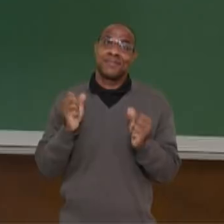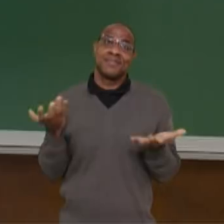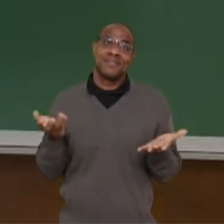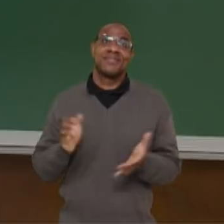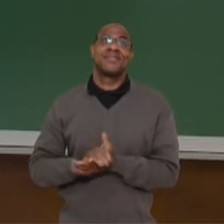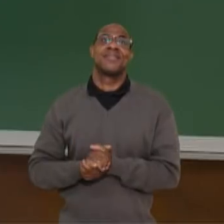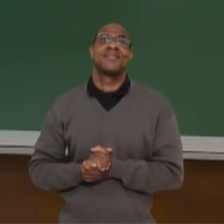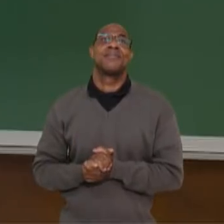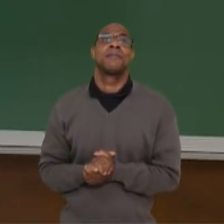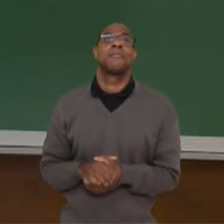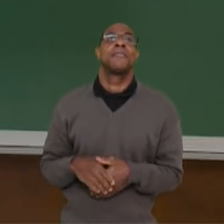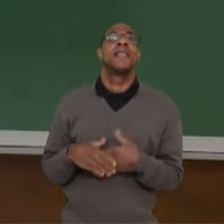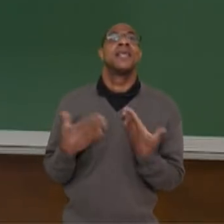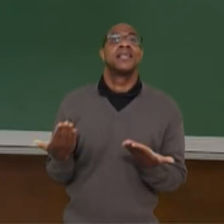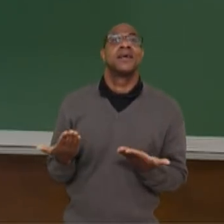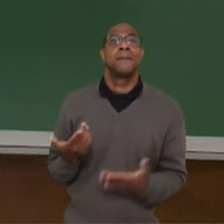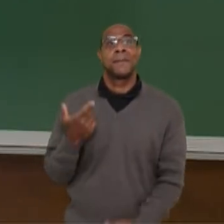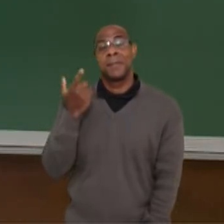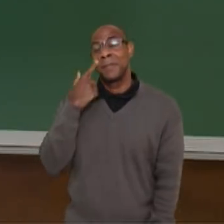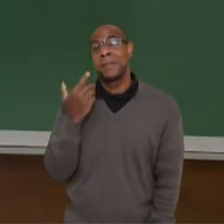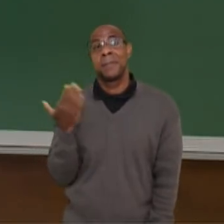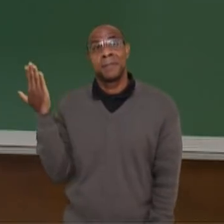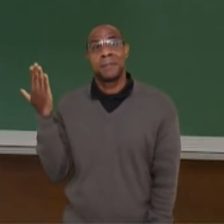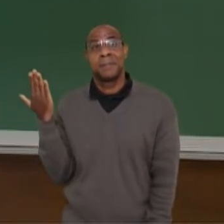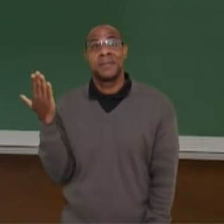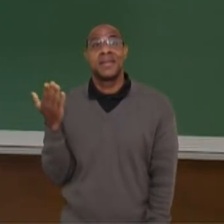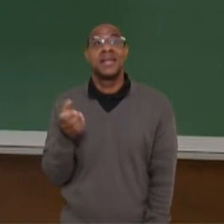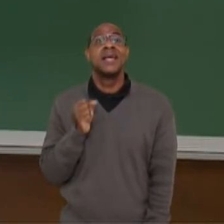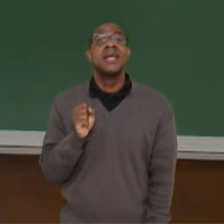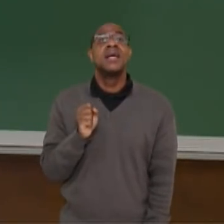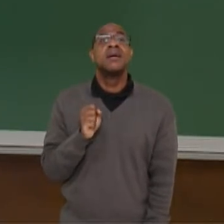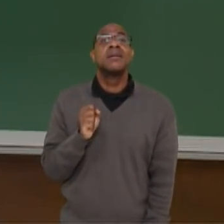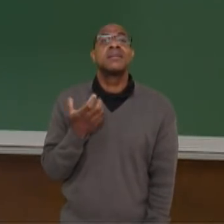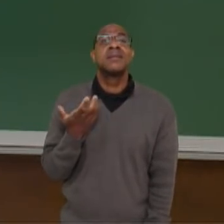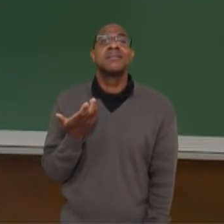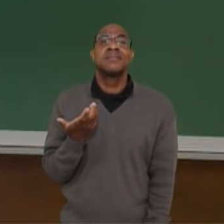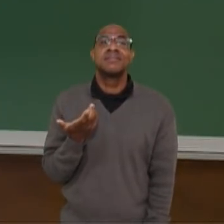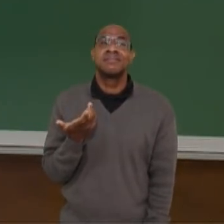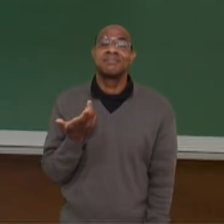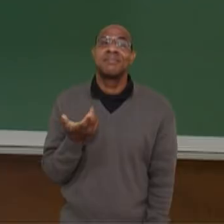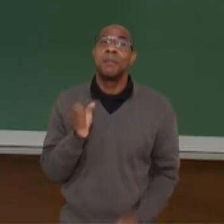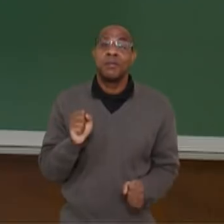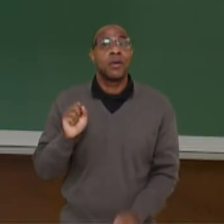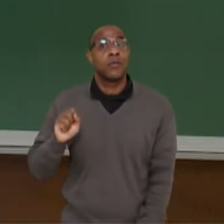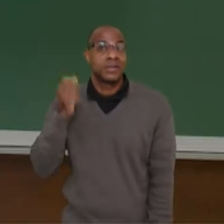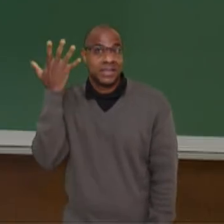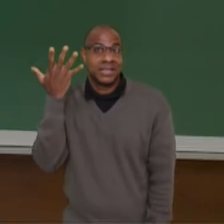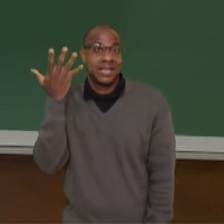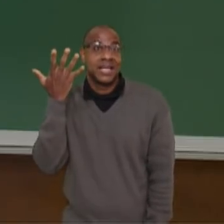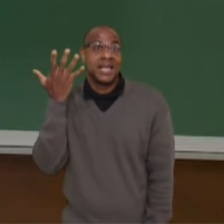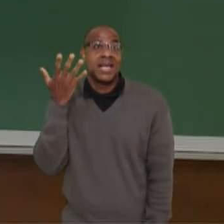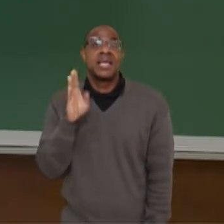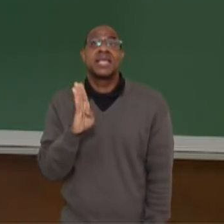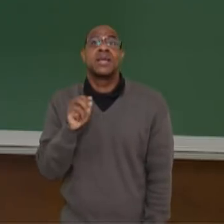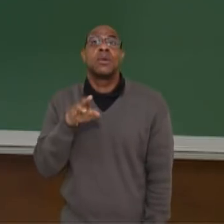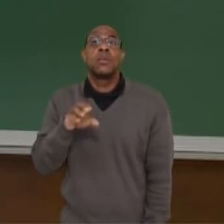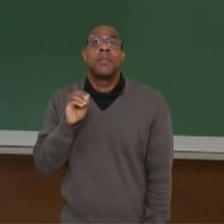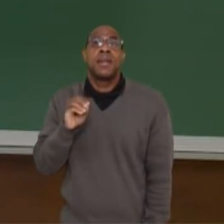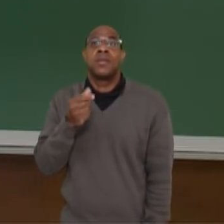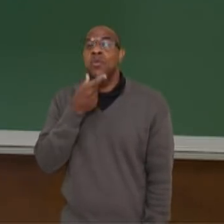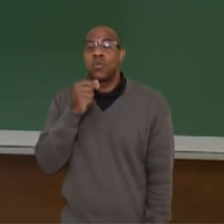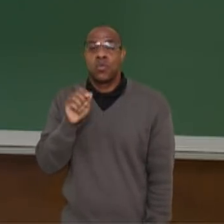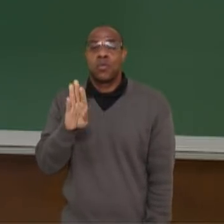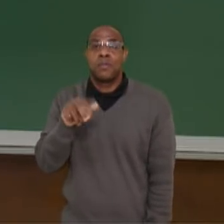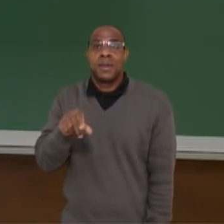Agora, probabilidade. Então, letra A. Qual que é a chance de eu sortear o Breno? Bom, o Breno é quantos casos favoráveis?